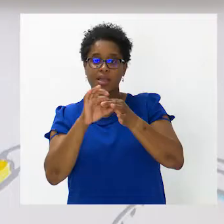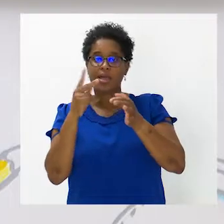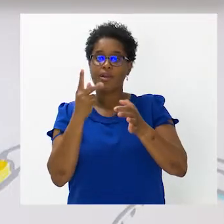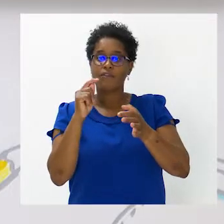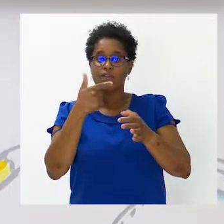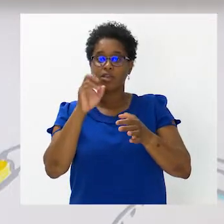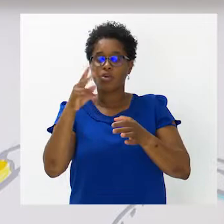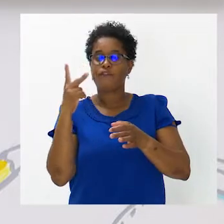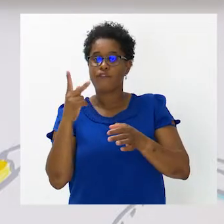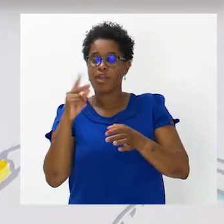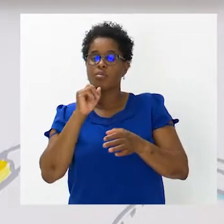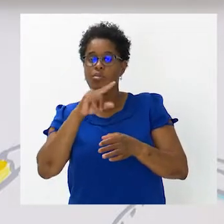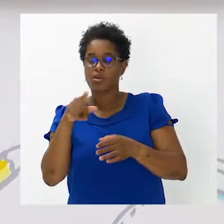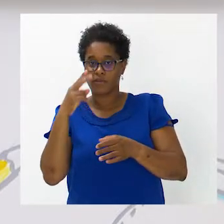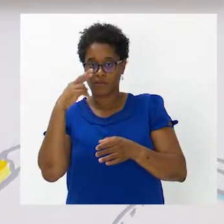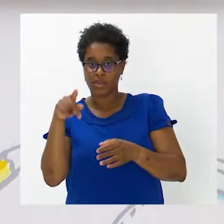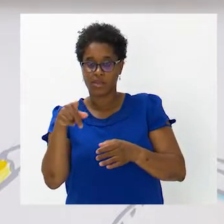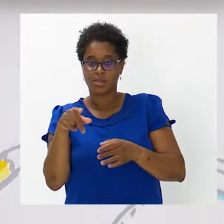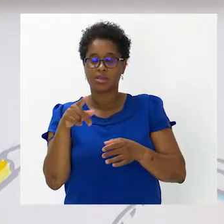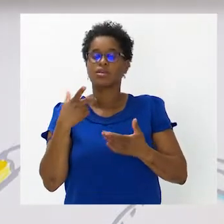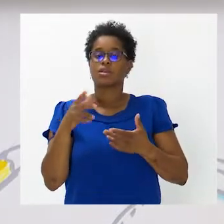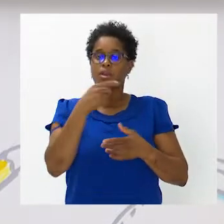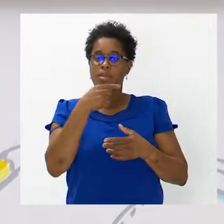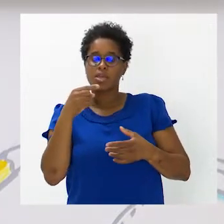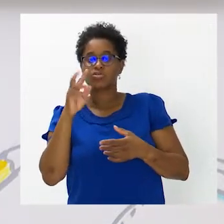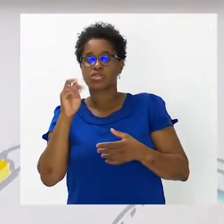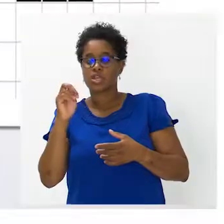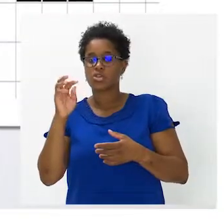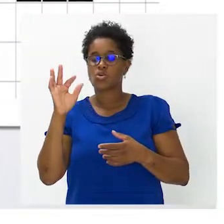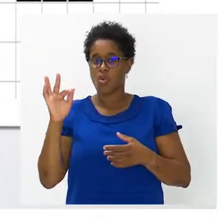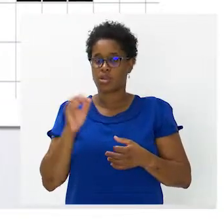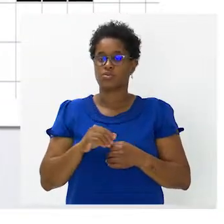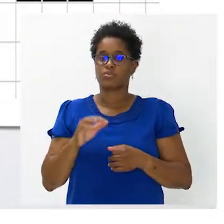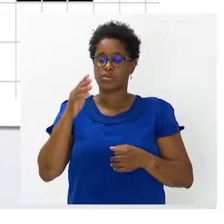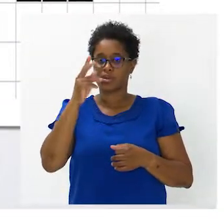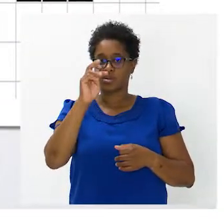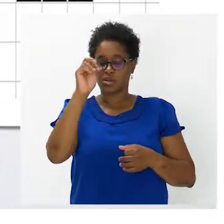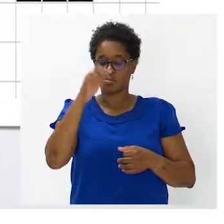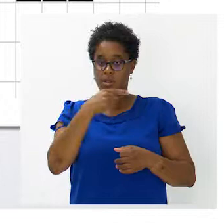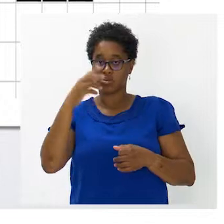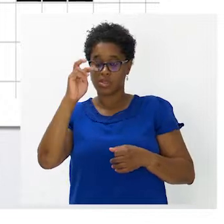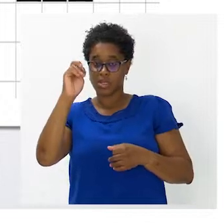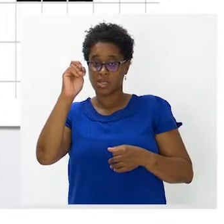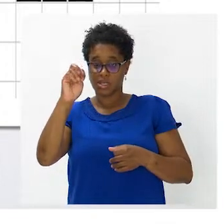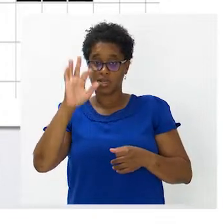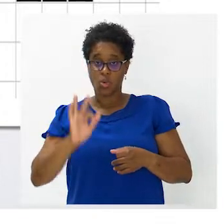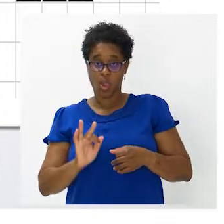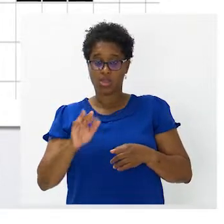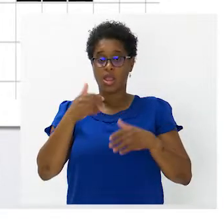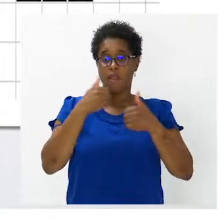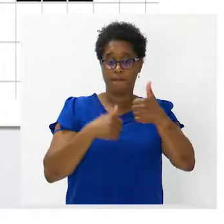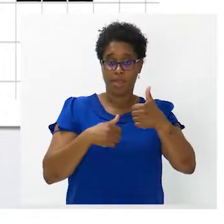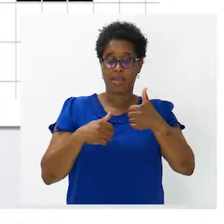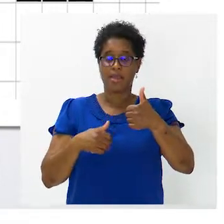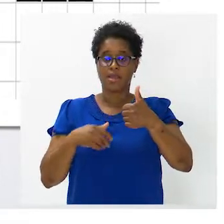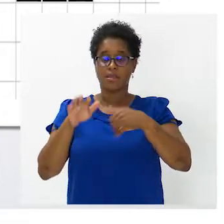como vocês podem ver, de coordenada -3, 4. E depois a linha B desenha a figura